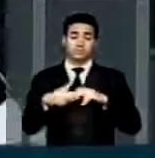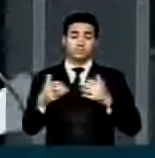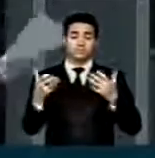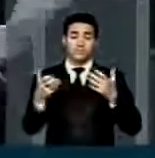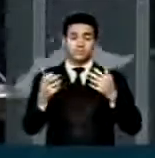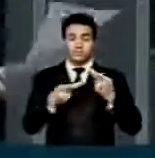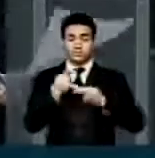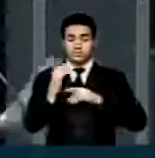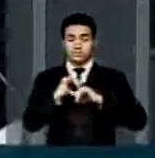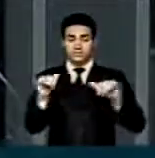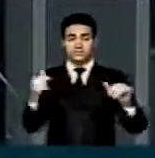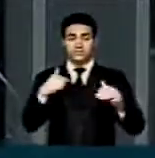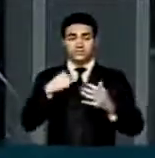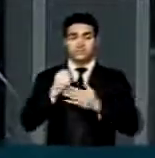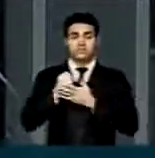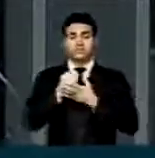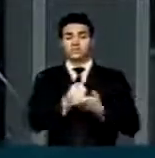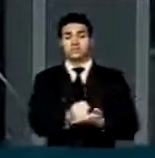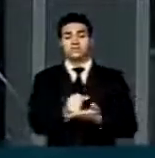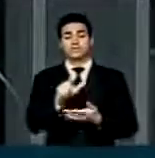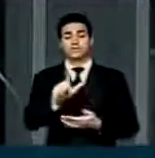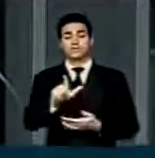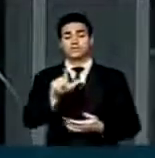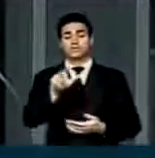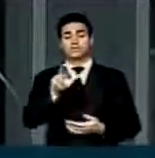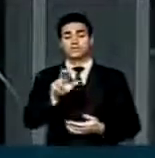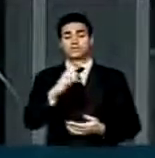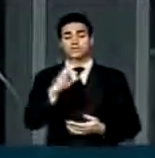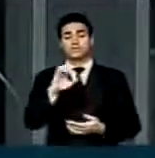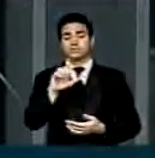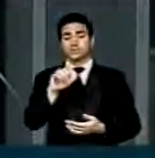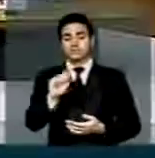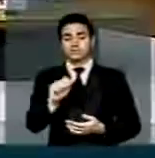quero dar aqui o meu apoio a Lucélia Santos. Obrigada, senhor presidente.